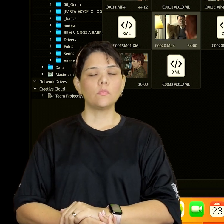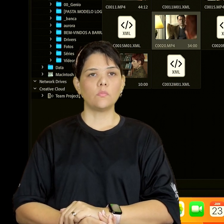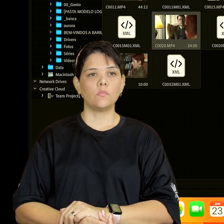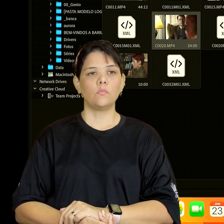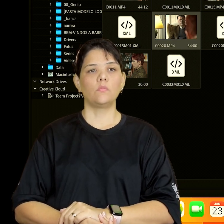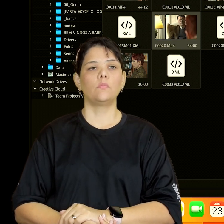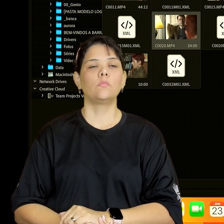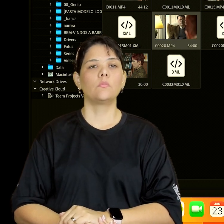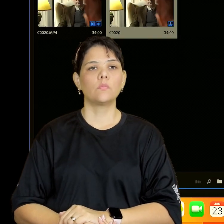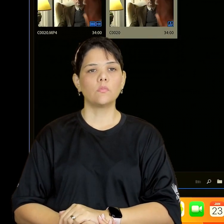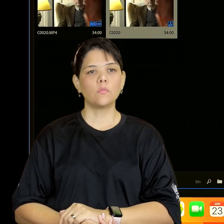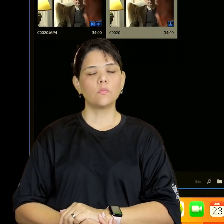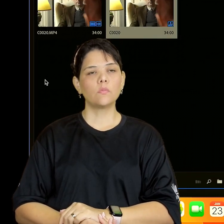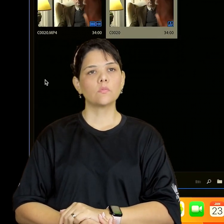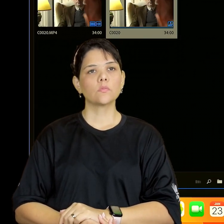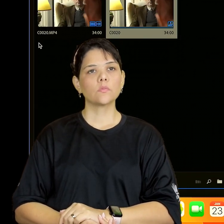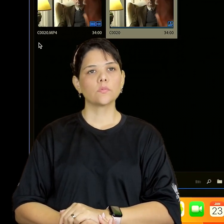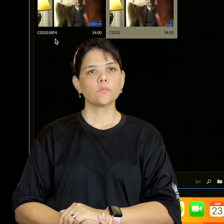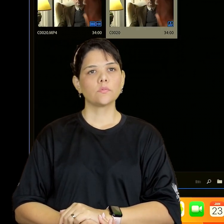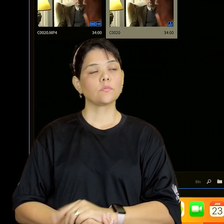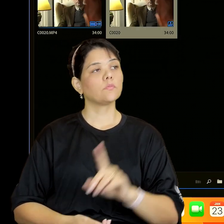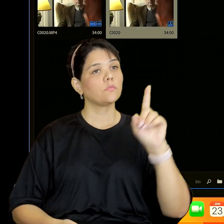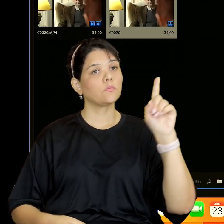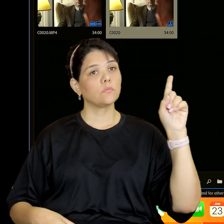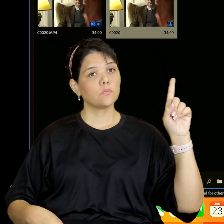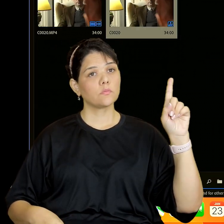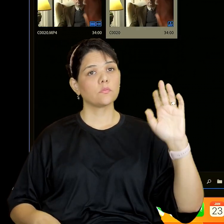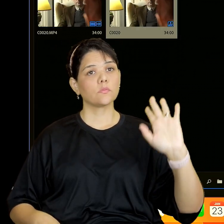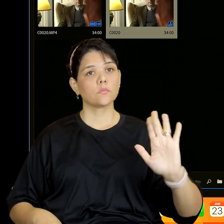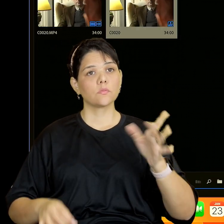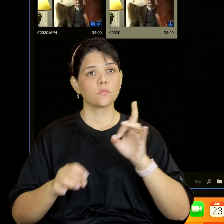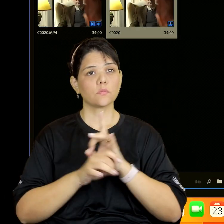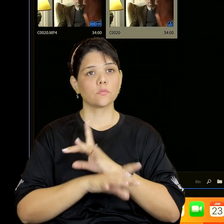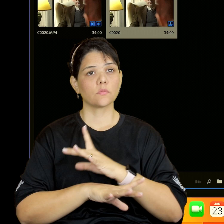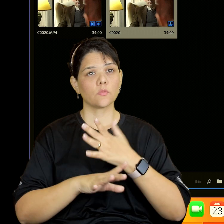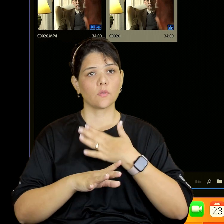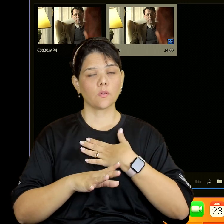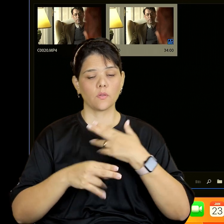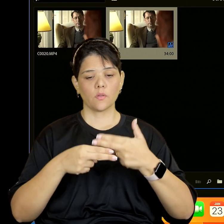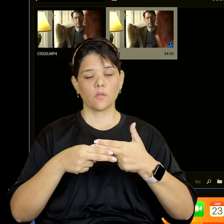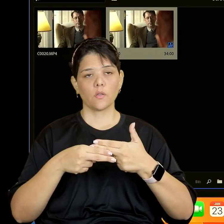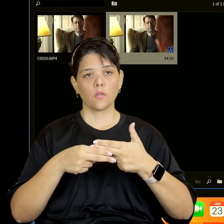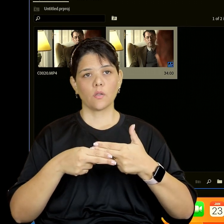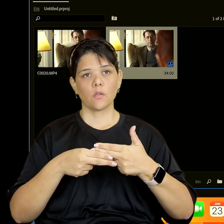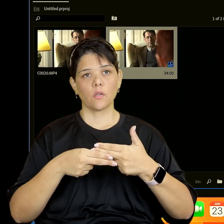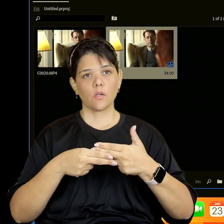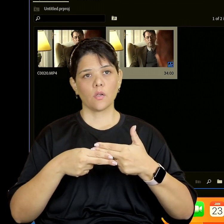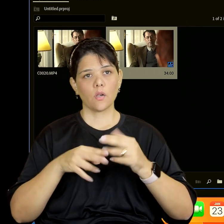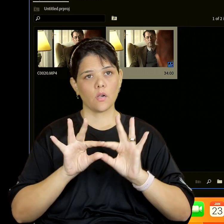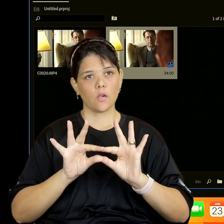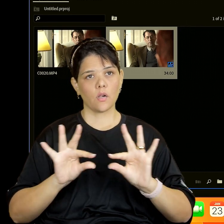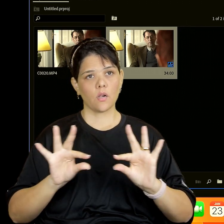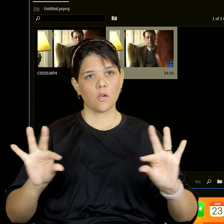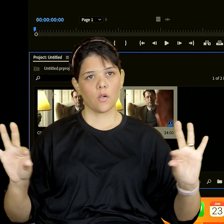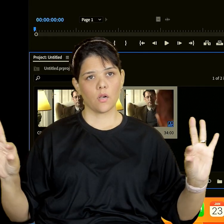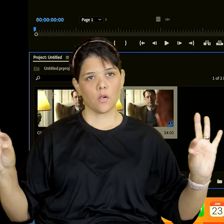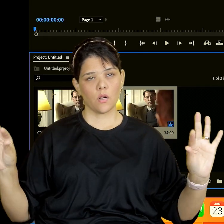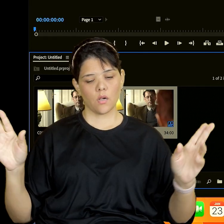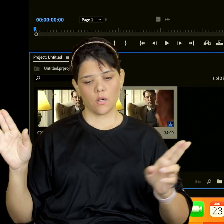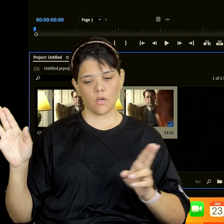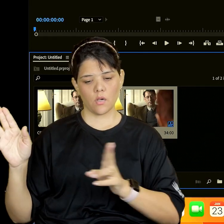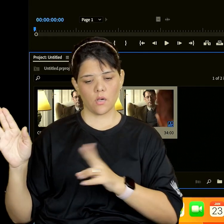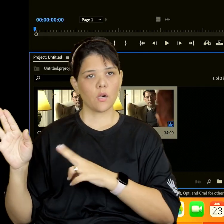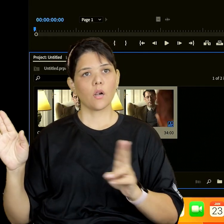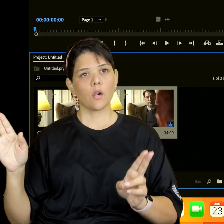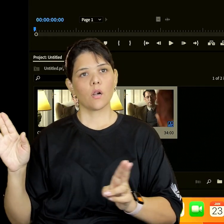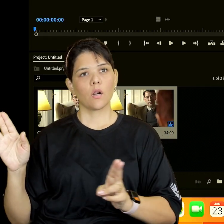Importei. Tranquilo. Já está aqui no meu projeto. Já está na minha timeline também. Eu já estou vendo o